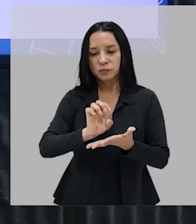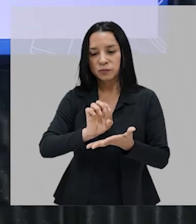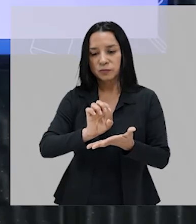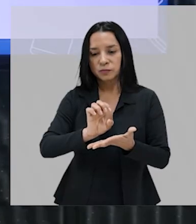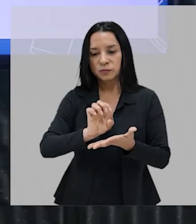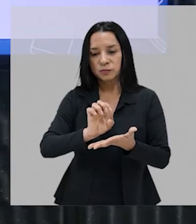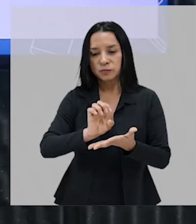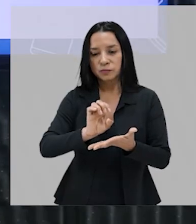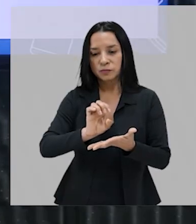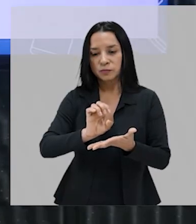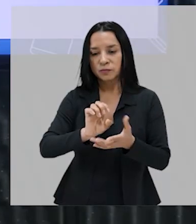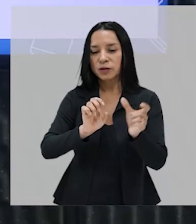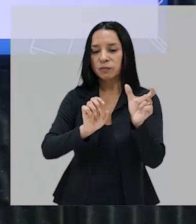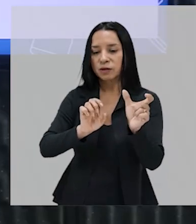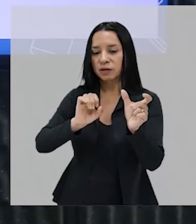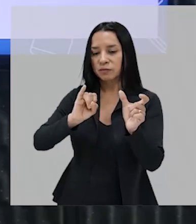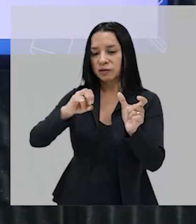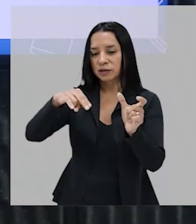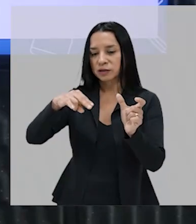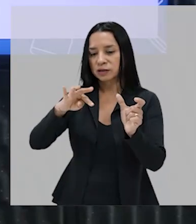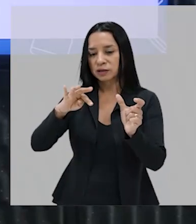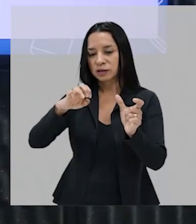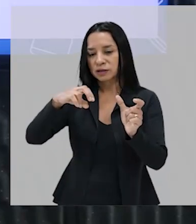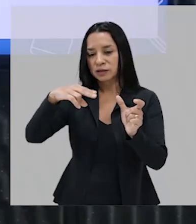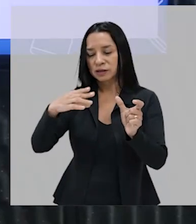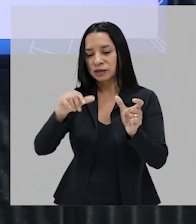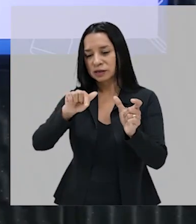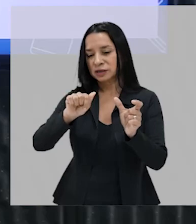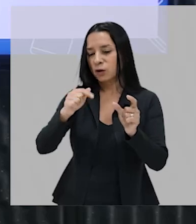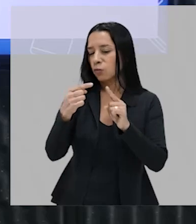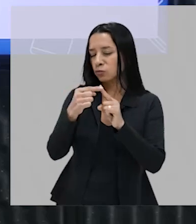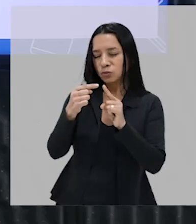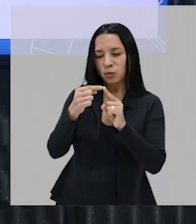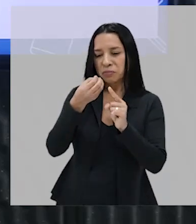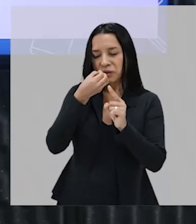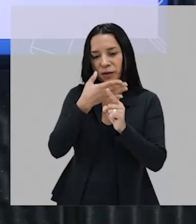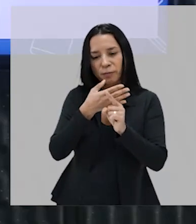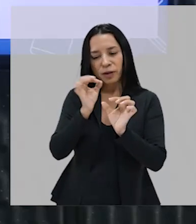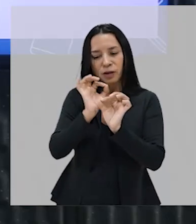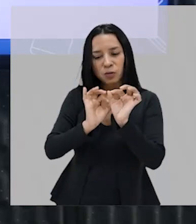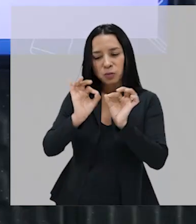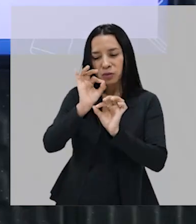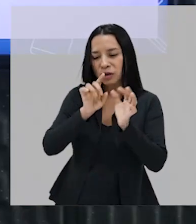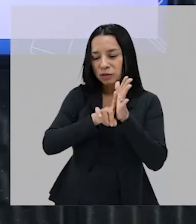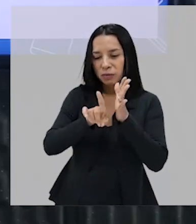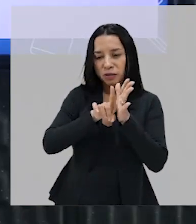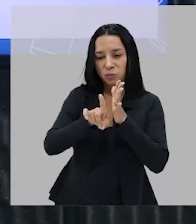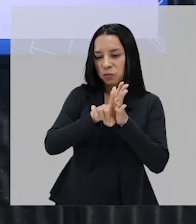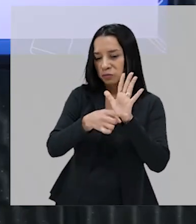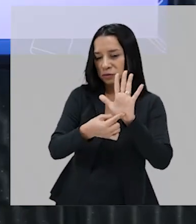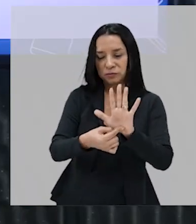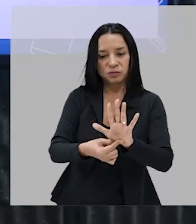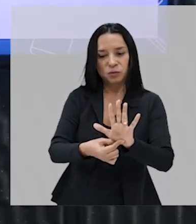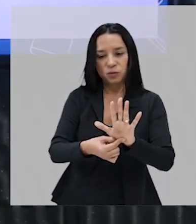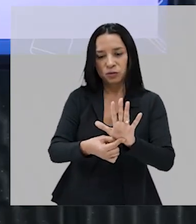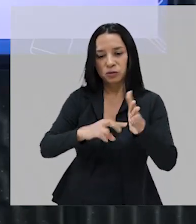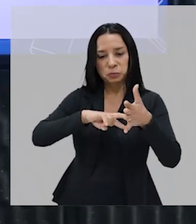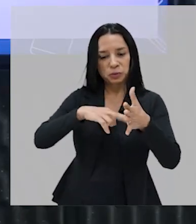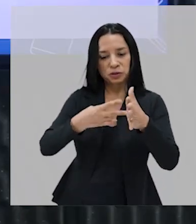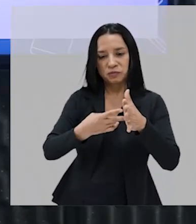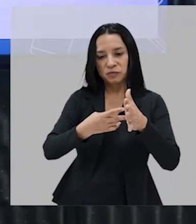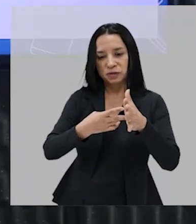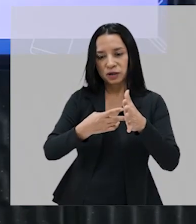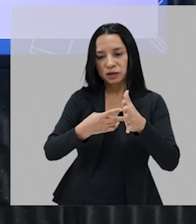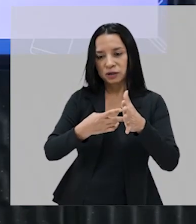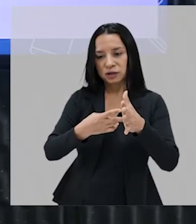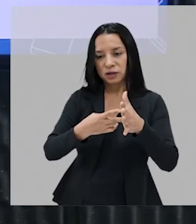dentro do que é perguntado, dentro do que as perguntas aqui se direcionam, né? Até que a significação, o sentido,